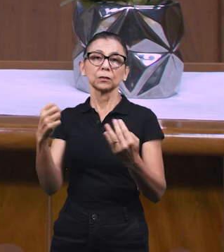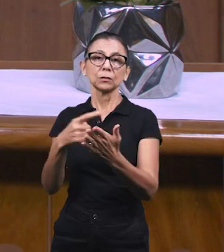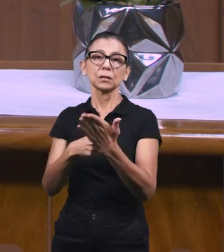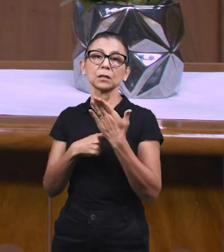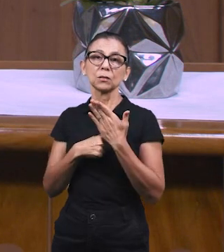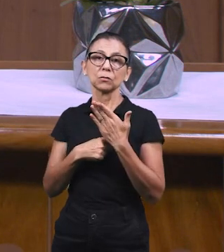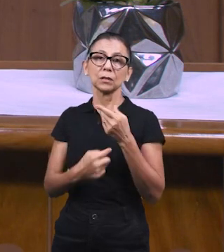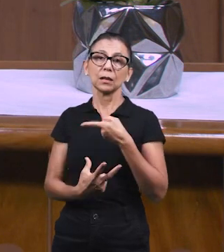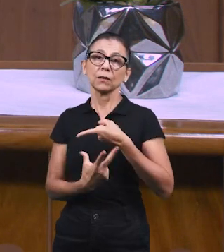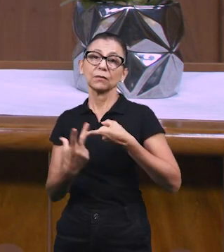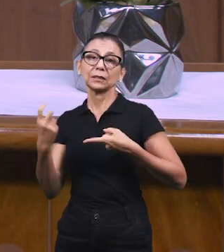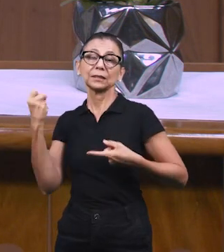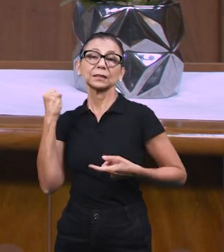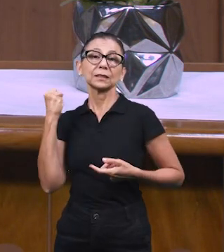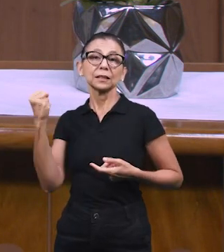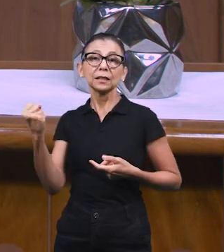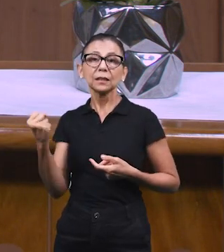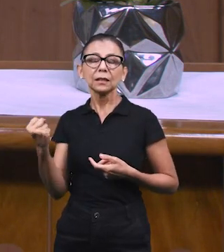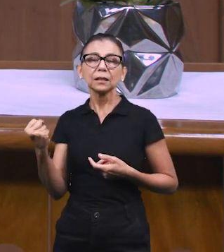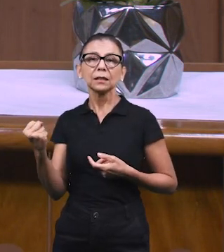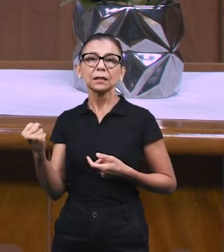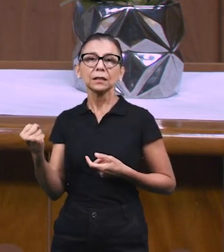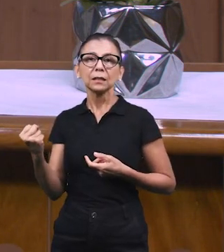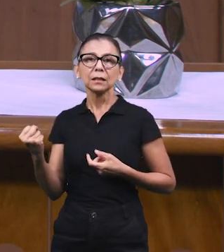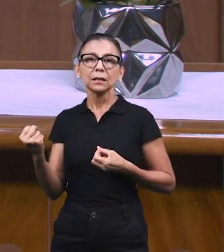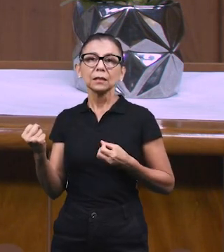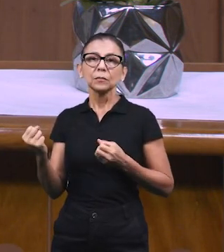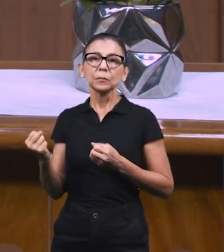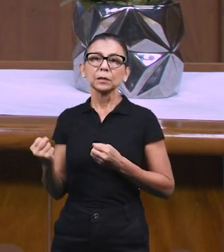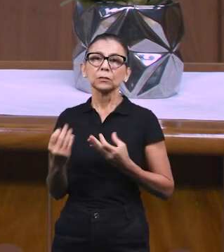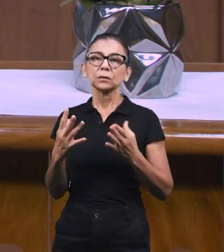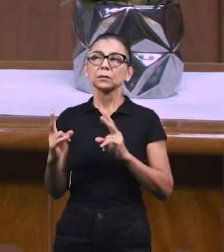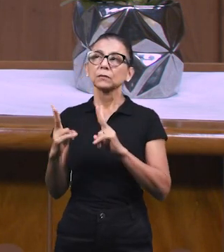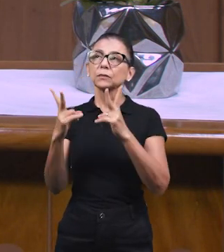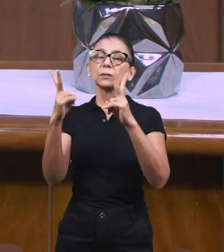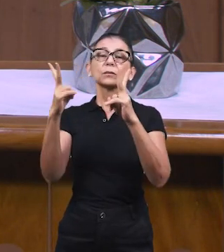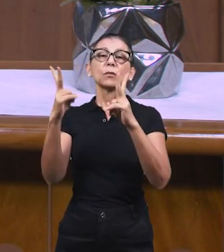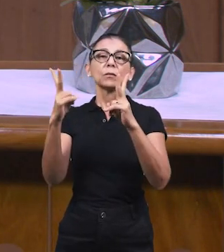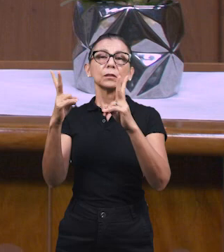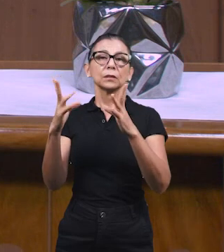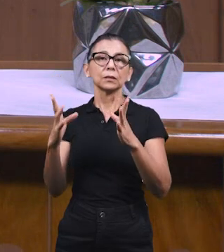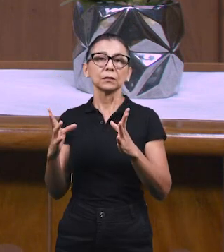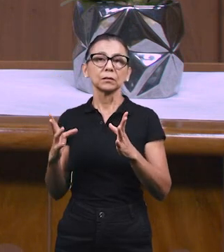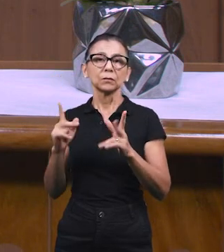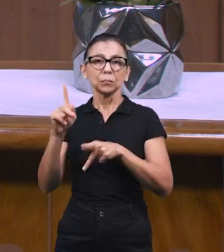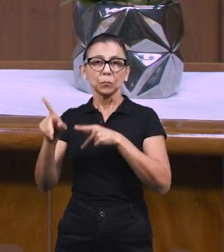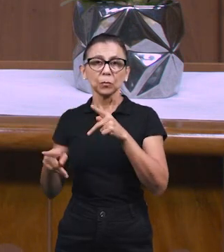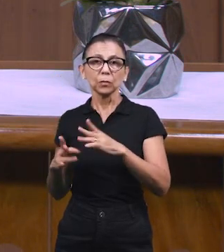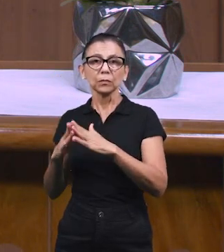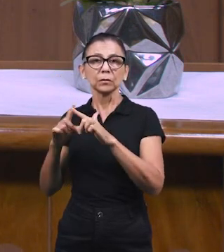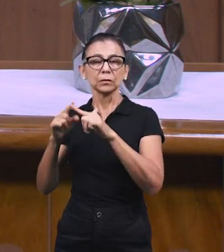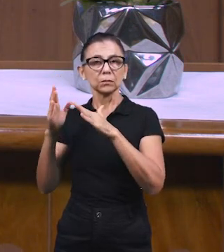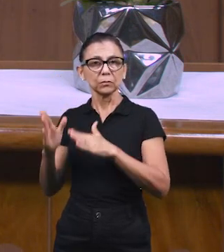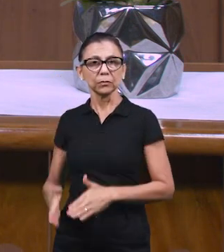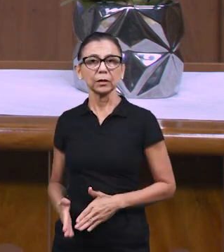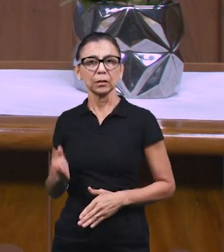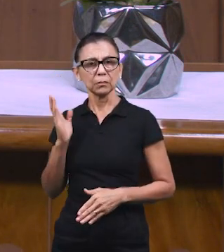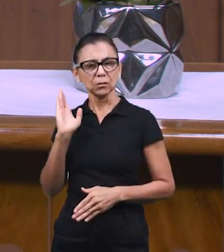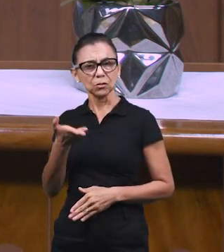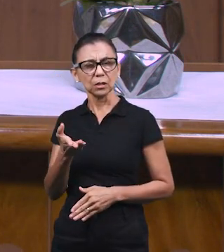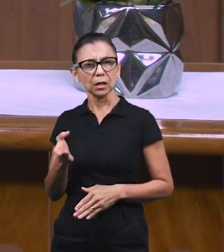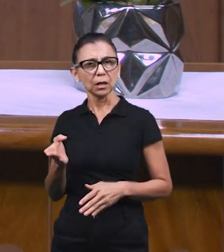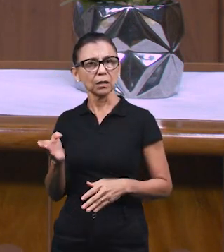para nos dar a vitória de um povo, a vitória da igreja, ela já está determinada. Por